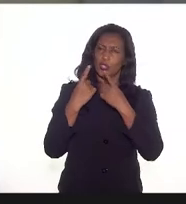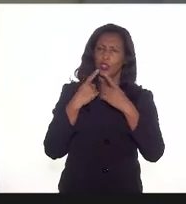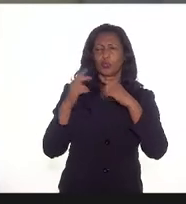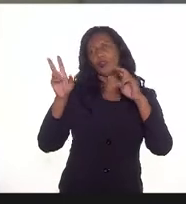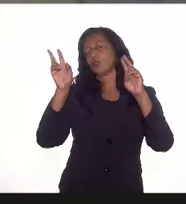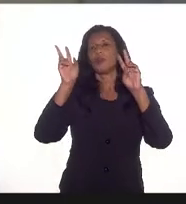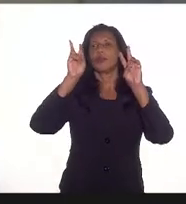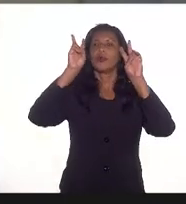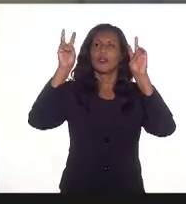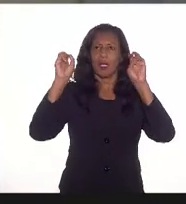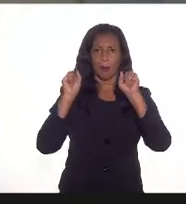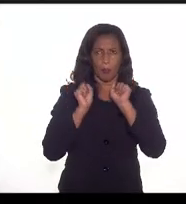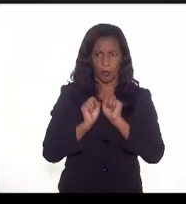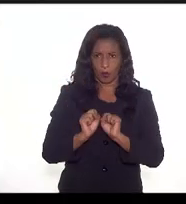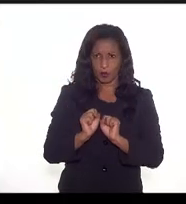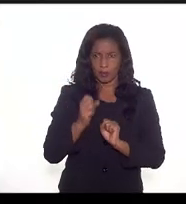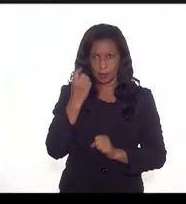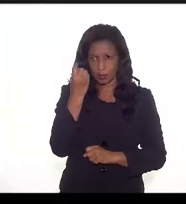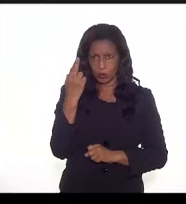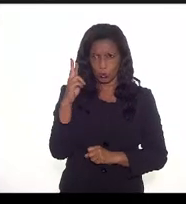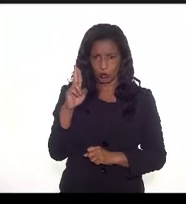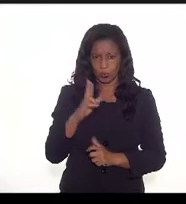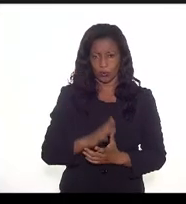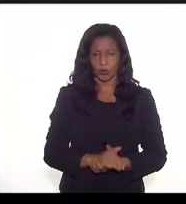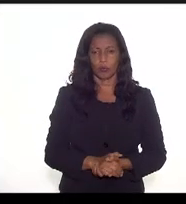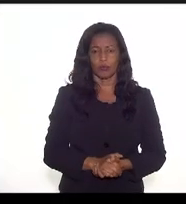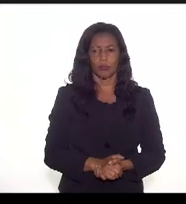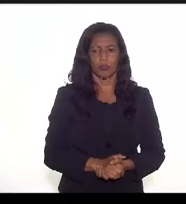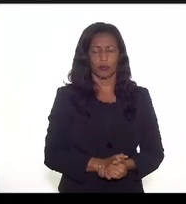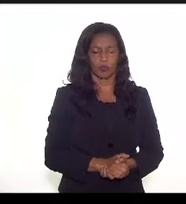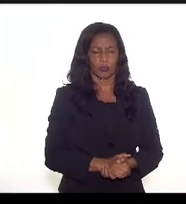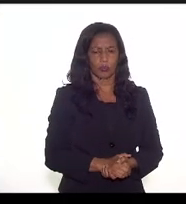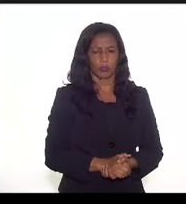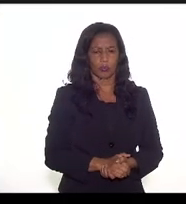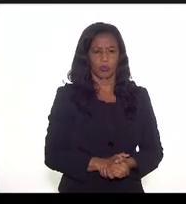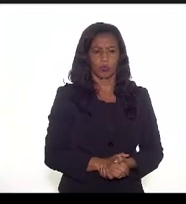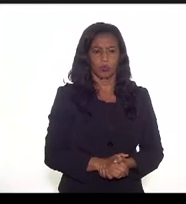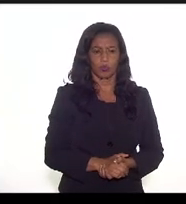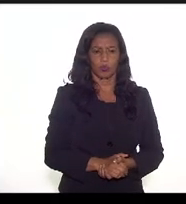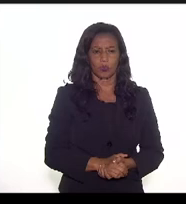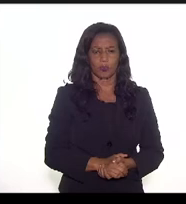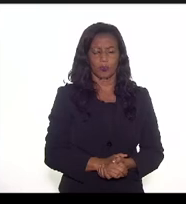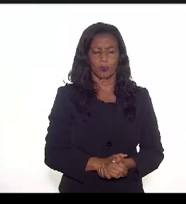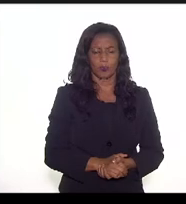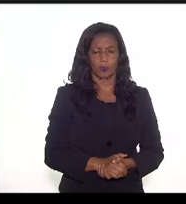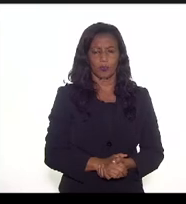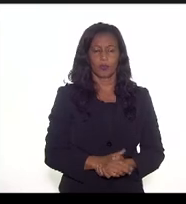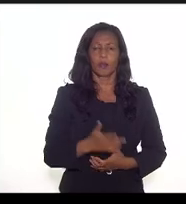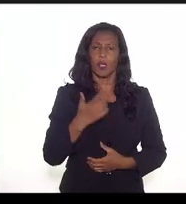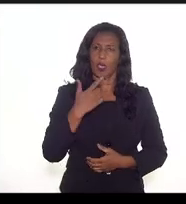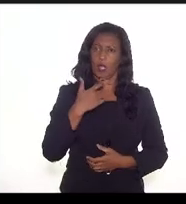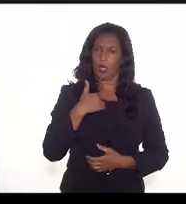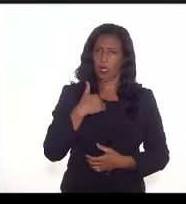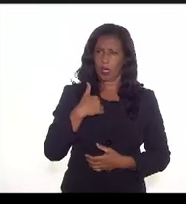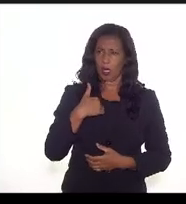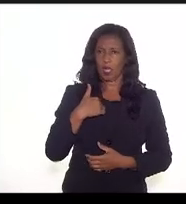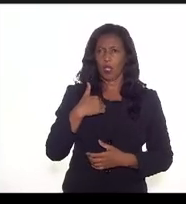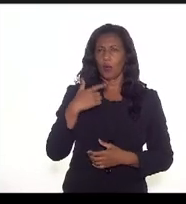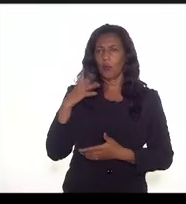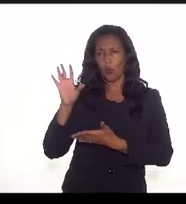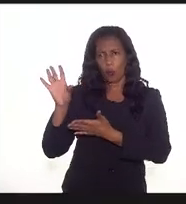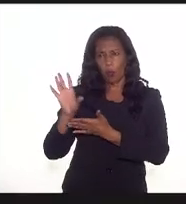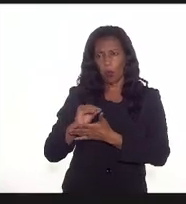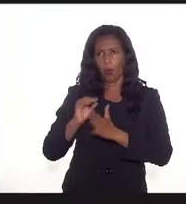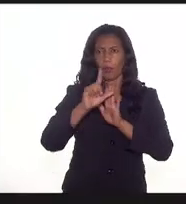Gustavo? Pode ser, perfeitamente. Legislação. Tá, eu vou compilar toda a legislação